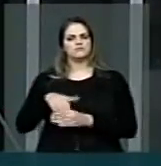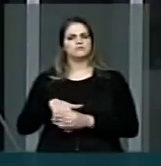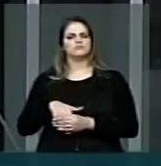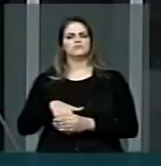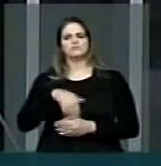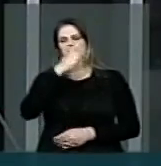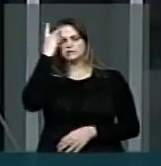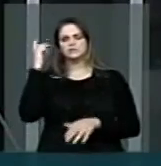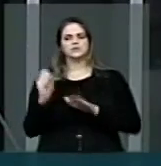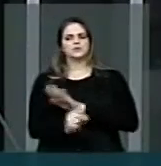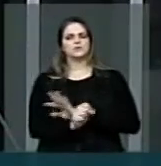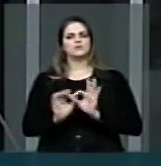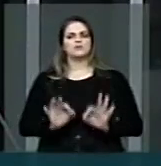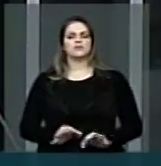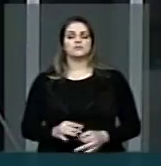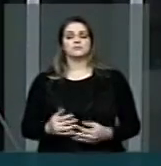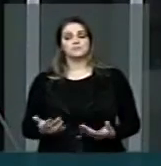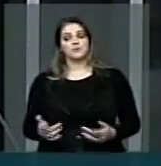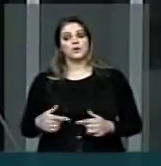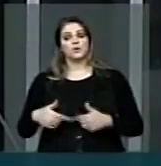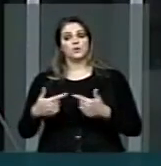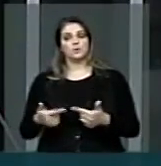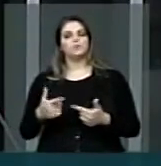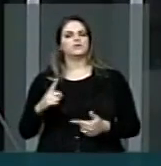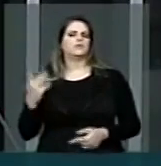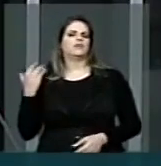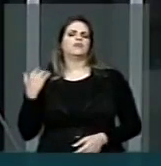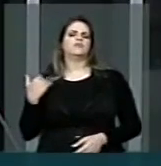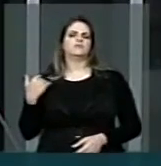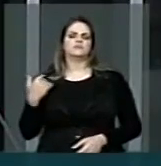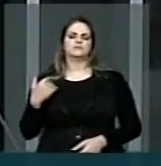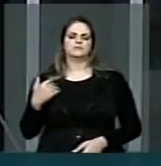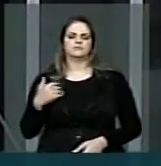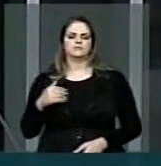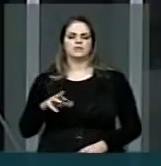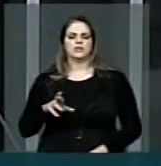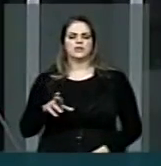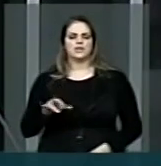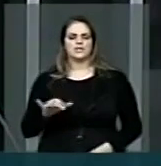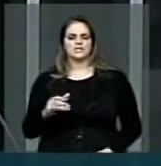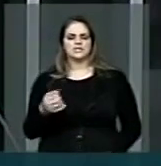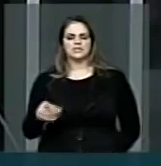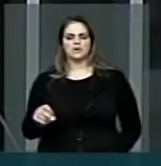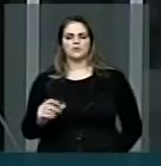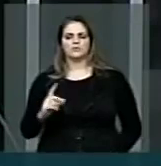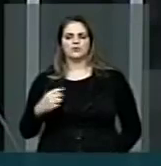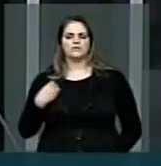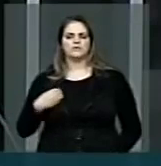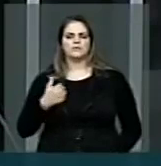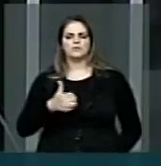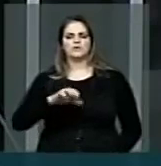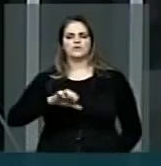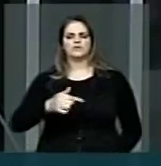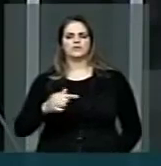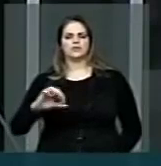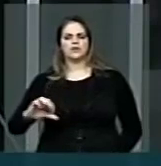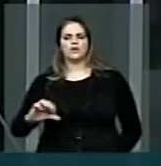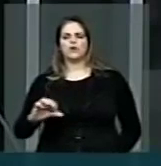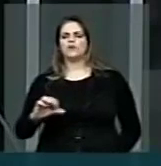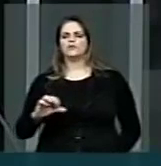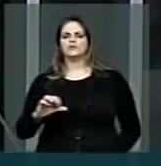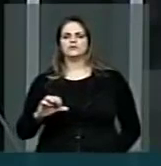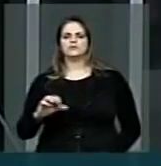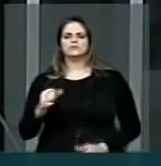dos eleitos. Enfrentou com dignidade o regime de exceção, destacando-se em 1979